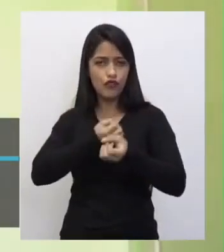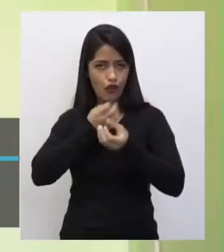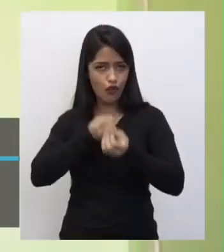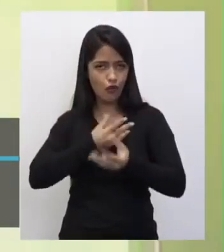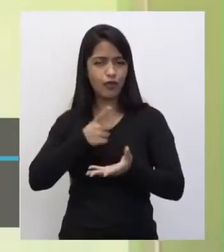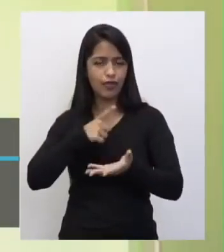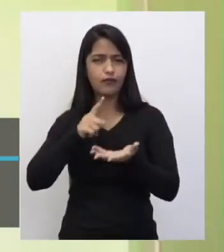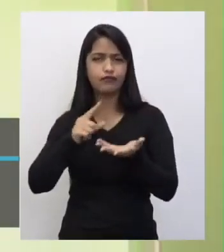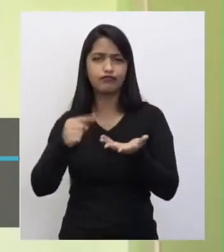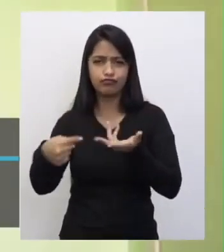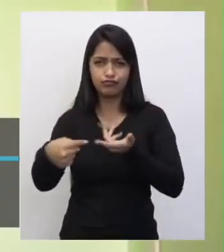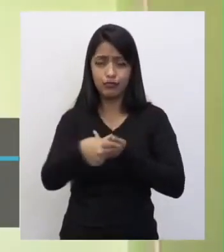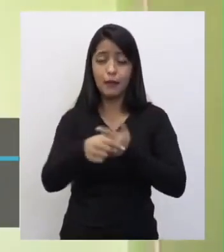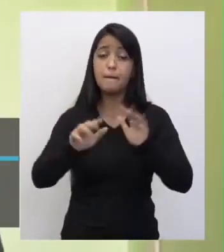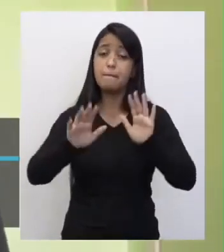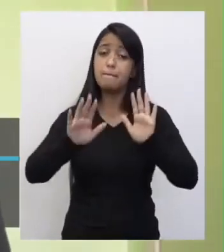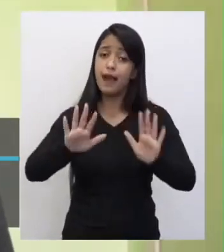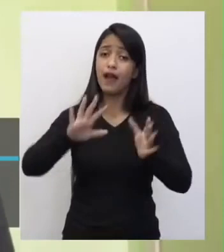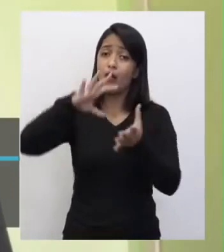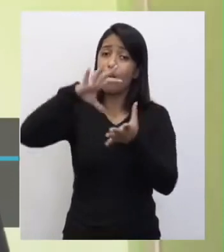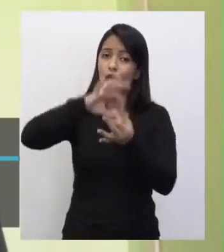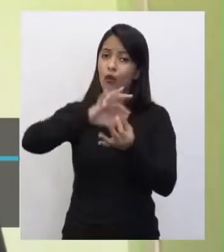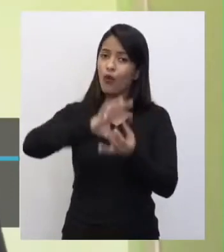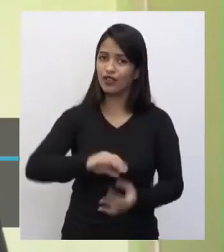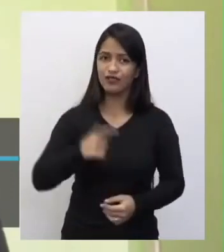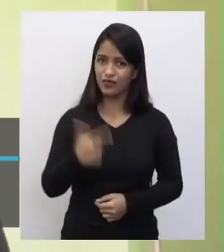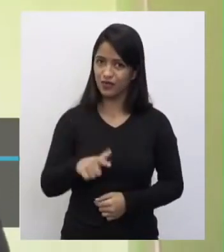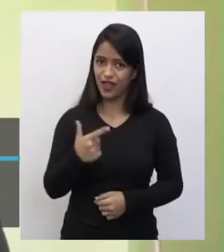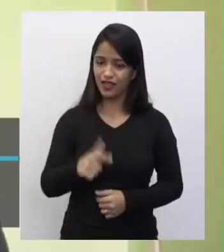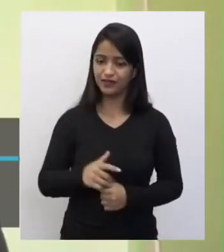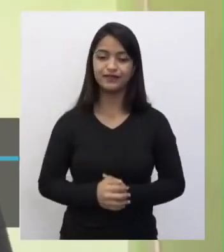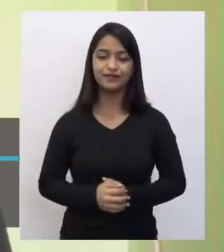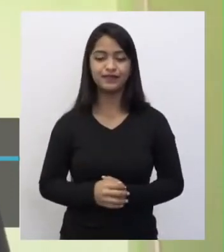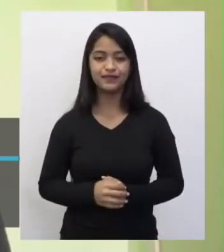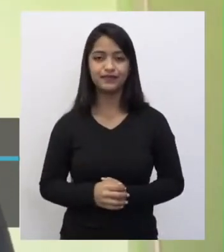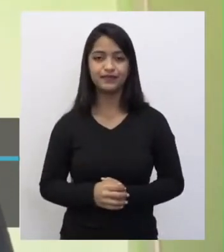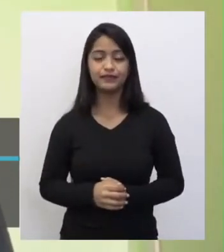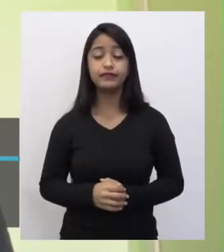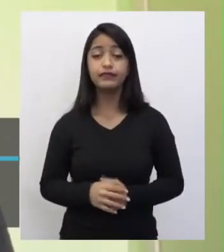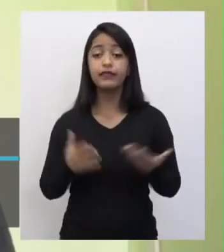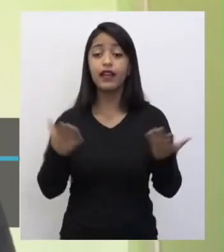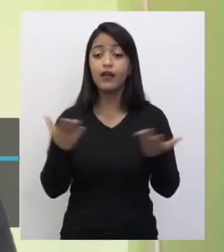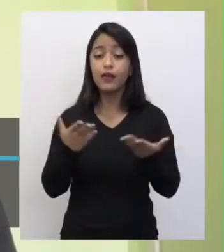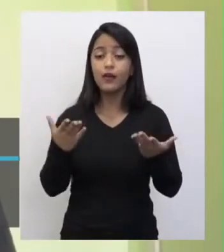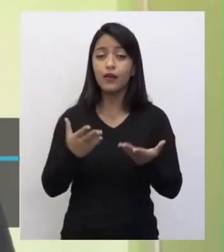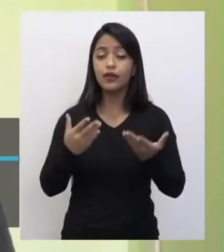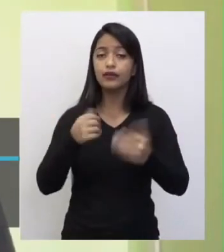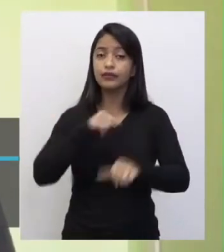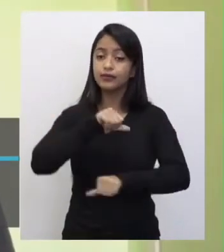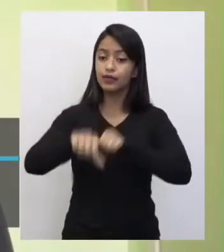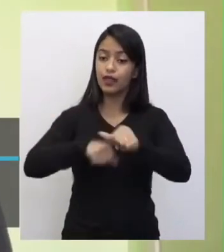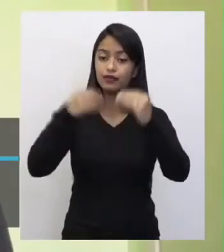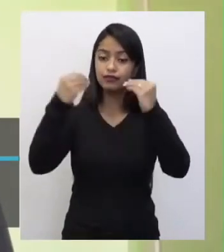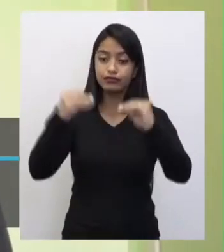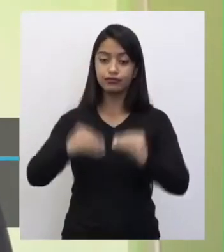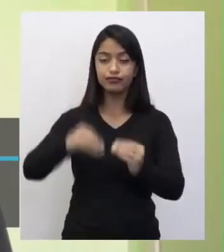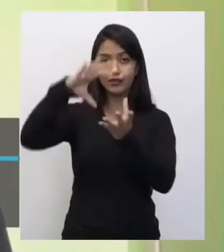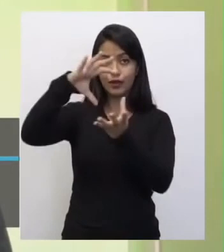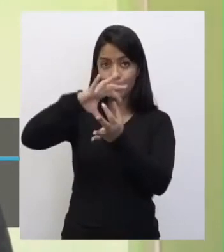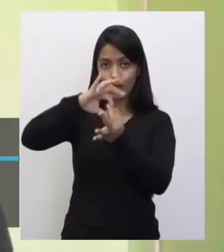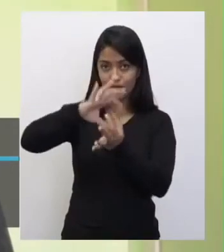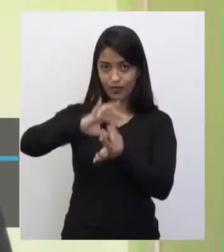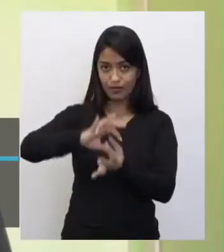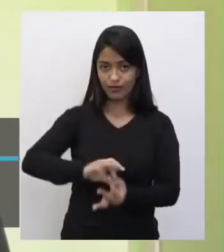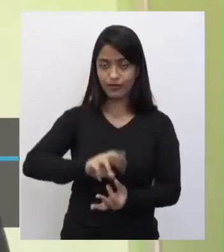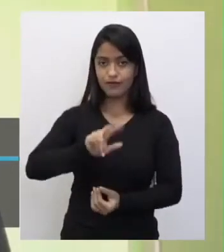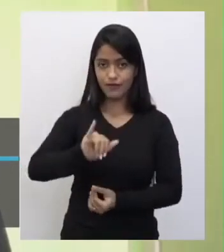estão conectadas, né? Agora, nós vamos conectar essas partes, né? Vamos construir